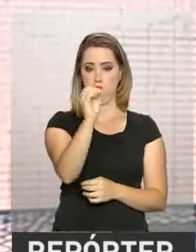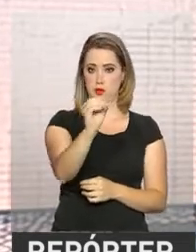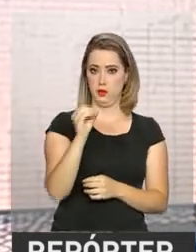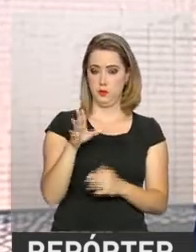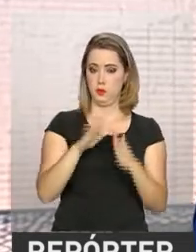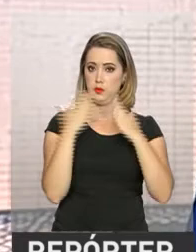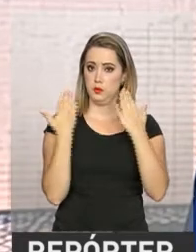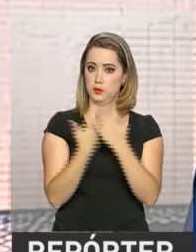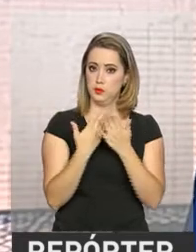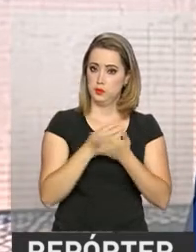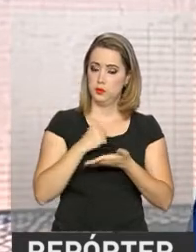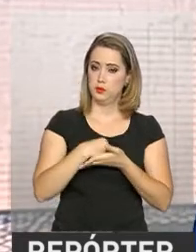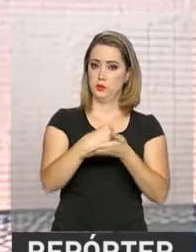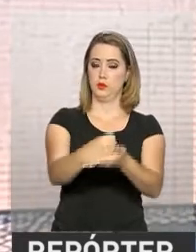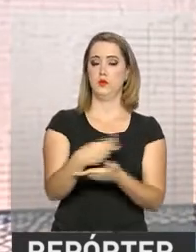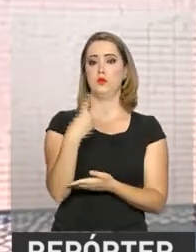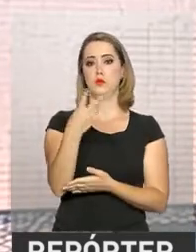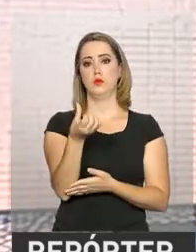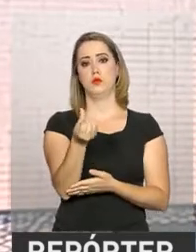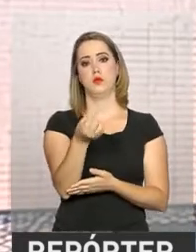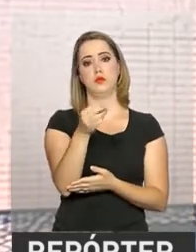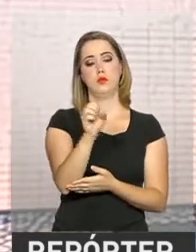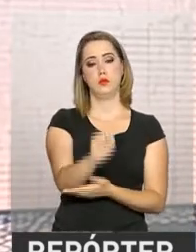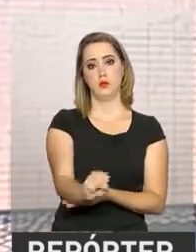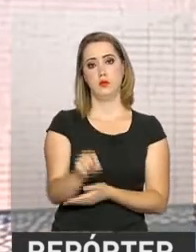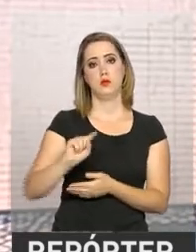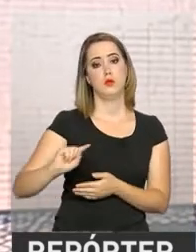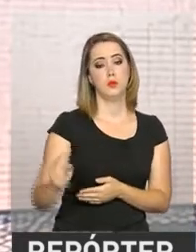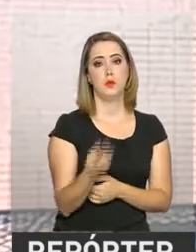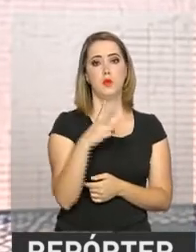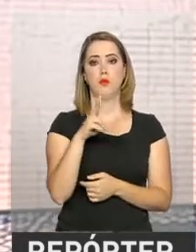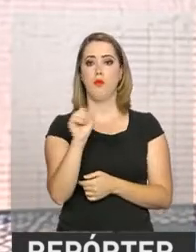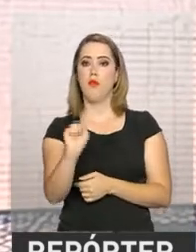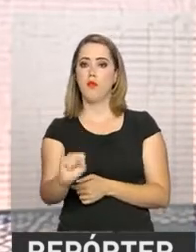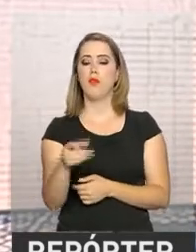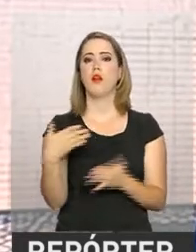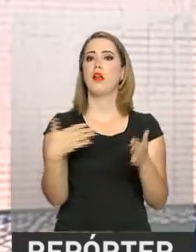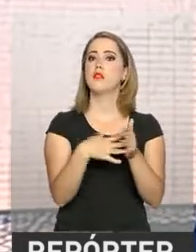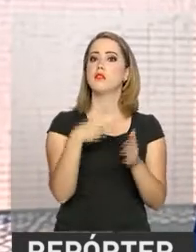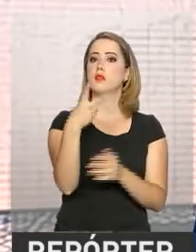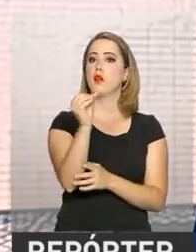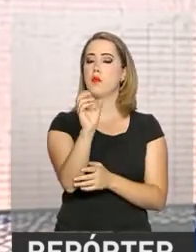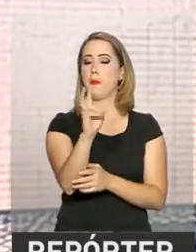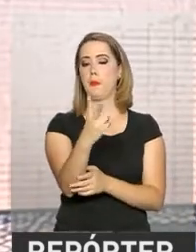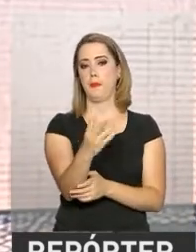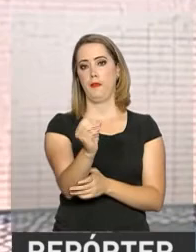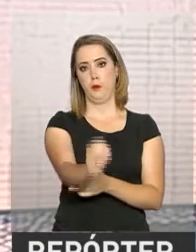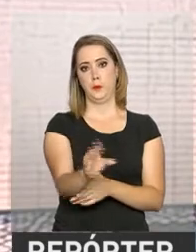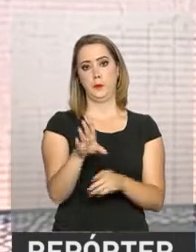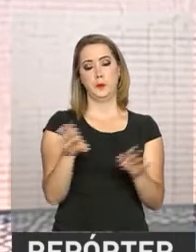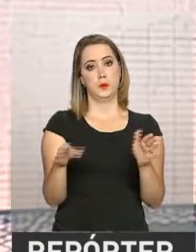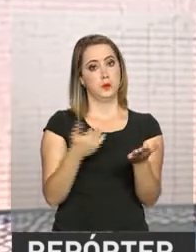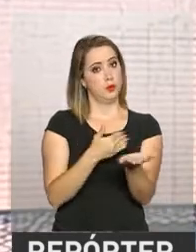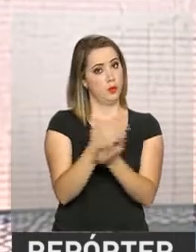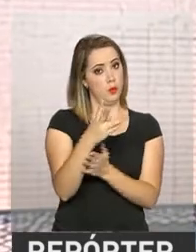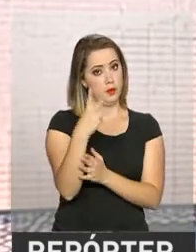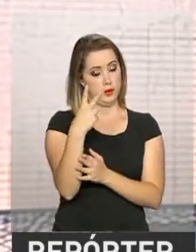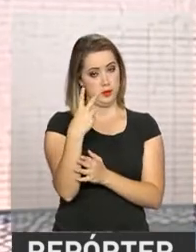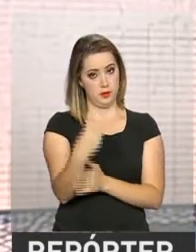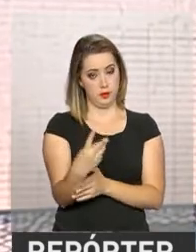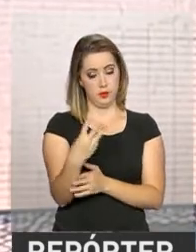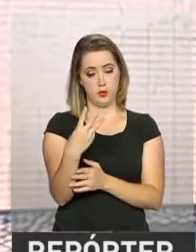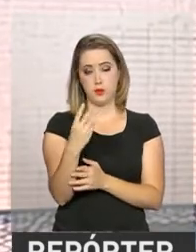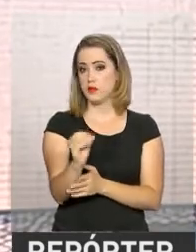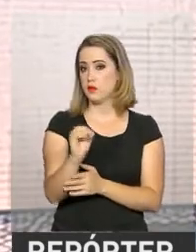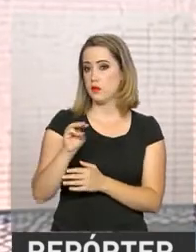oferecer 268 mil novas vagas no ensino médio até 2020. A primeira parcela de 230 milhões de